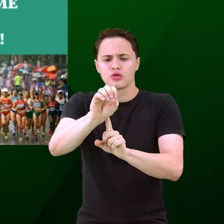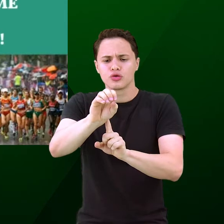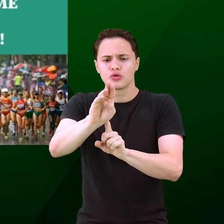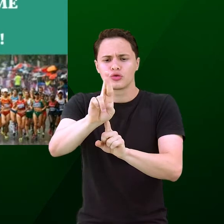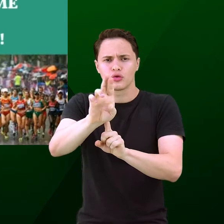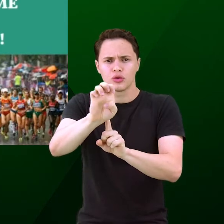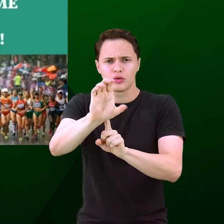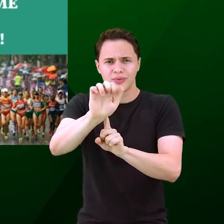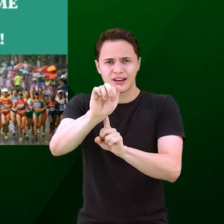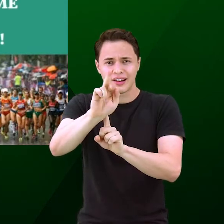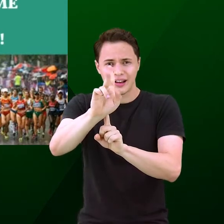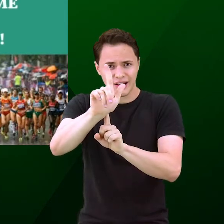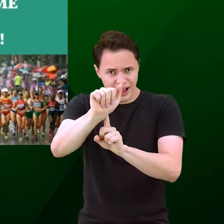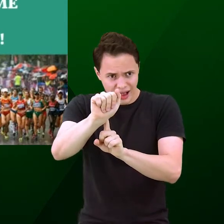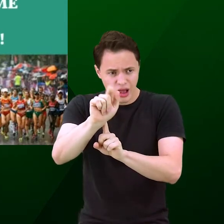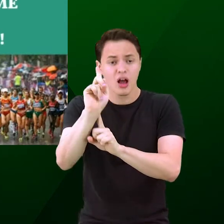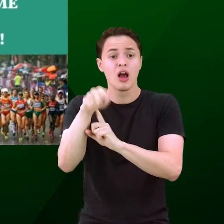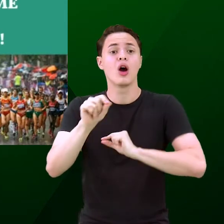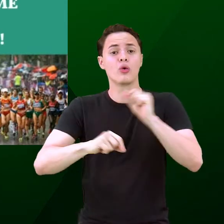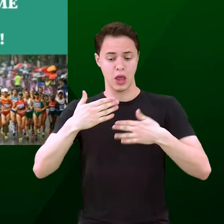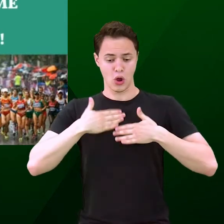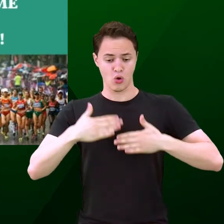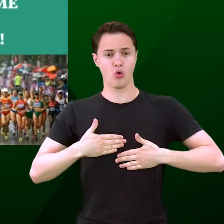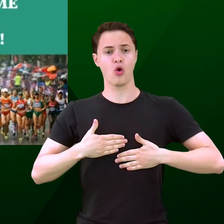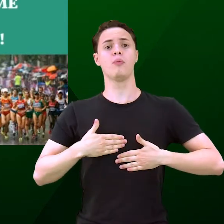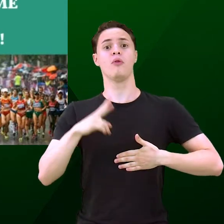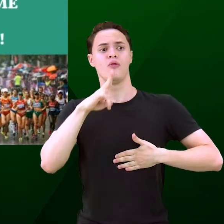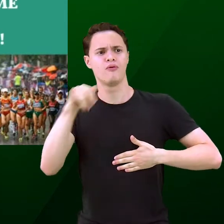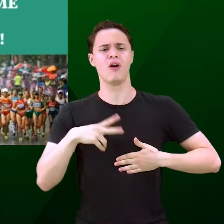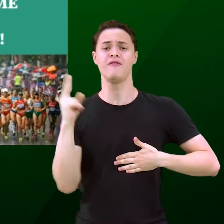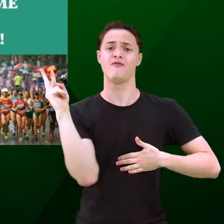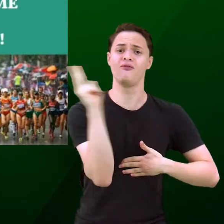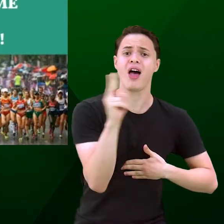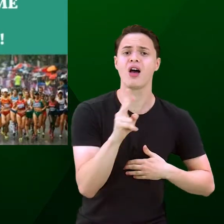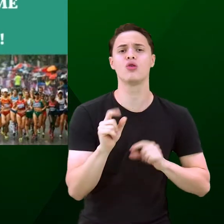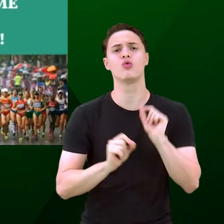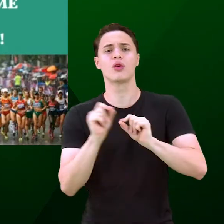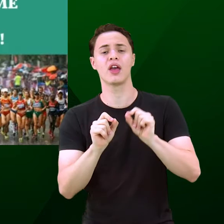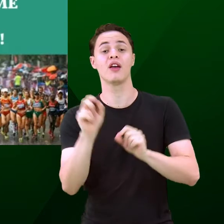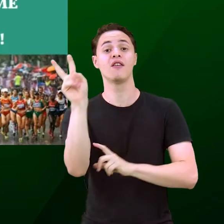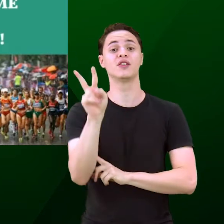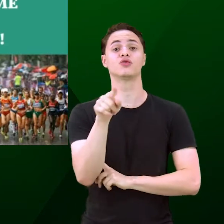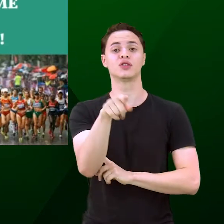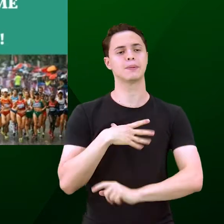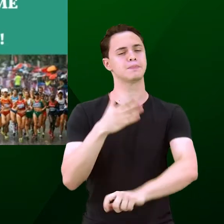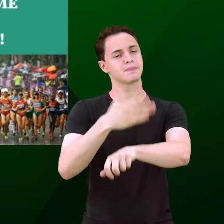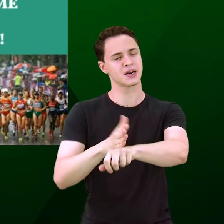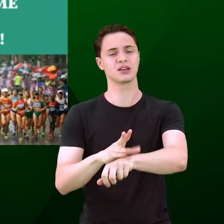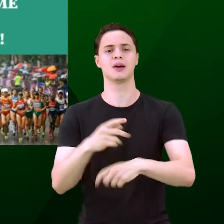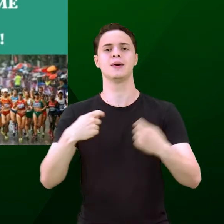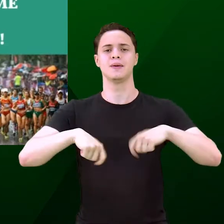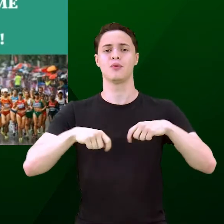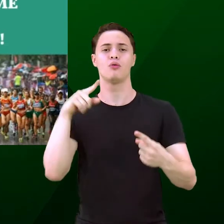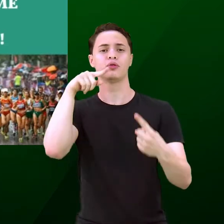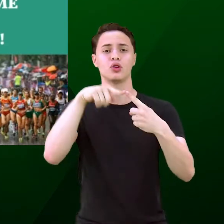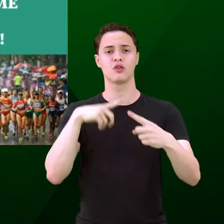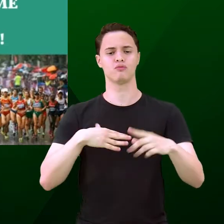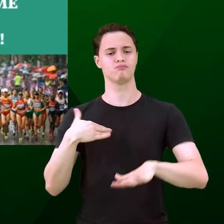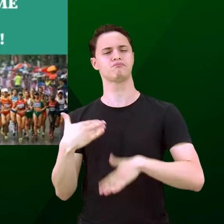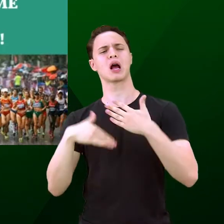ou de corrida. Vamos lá então, começando pelos princípios, né, dessa periodização que eu falei